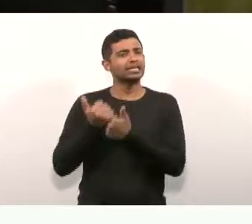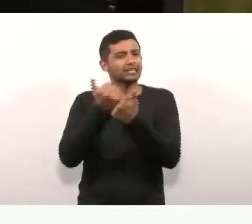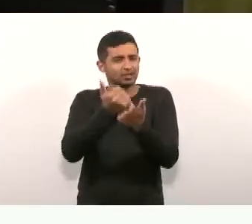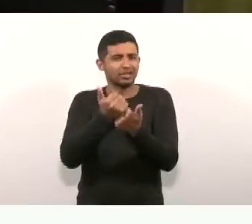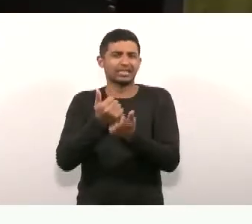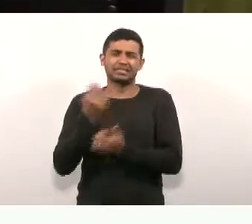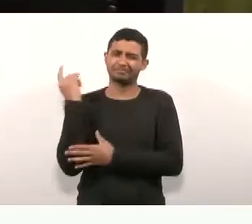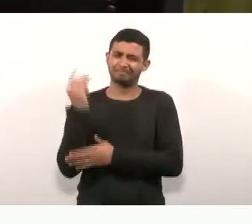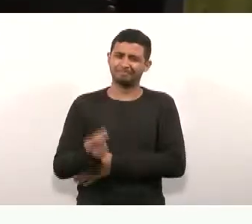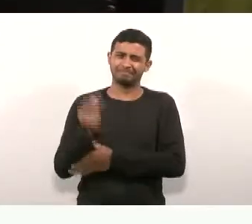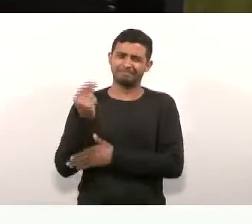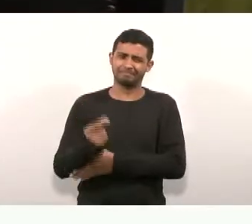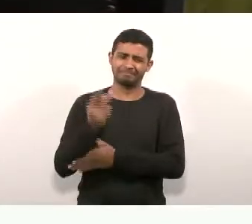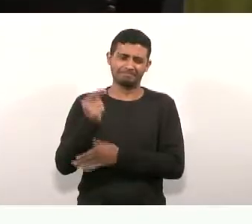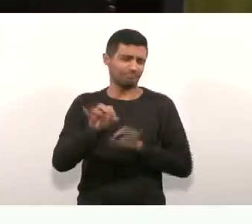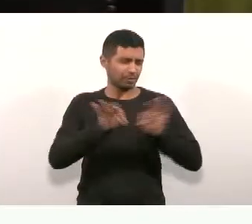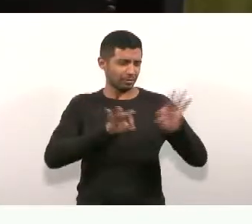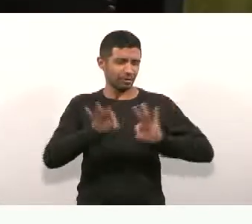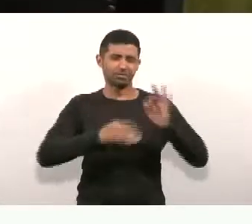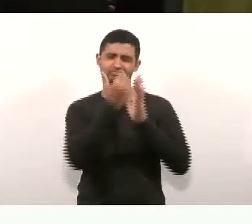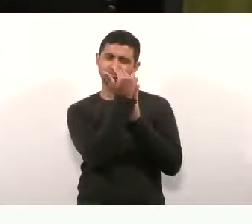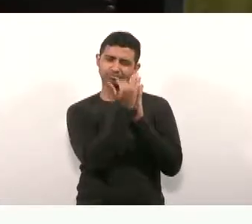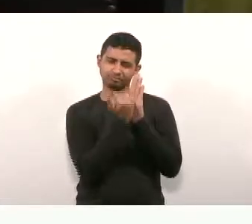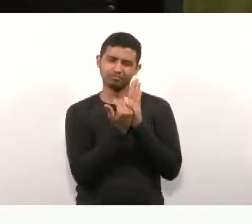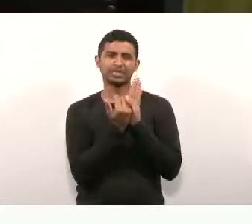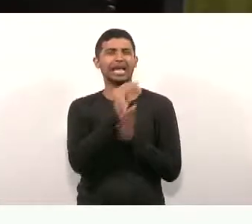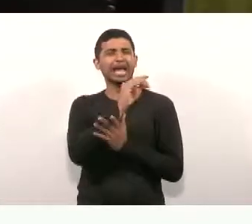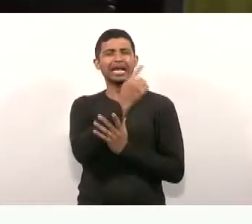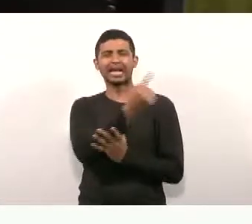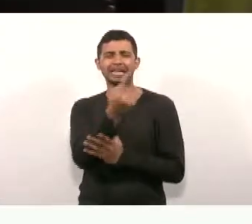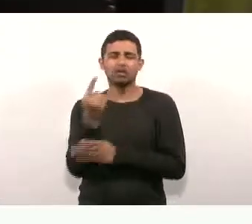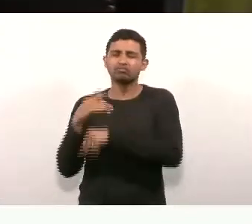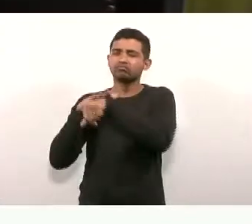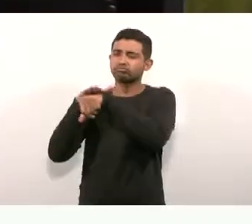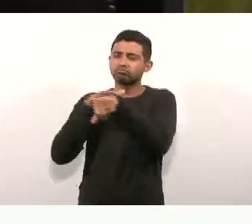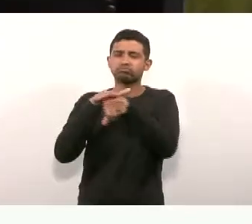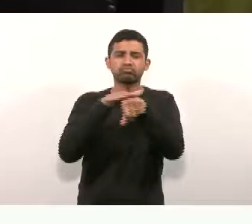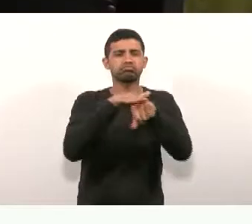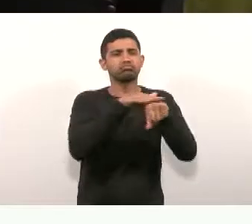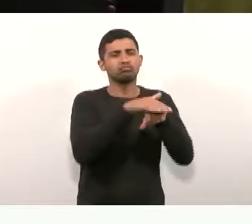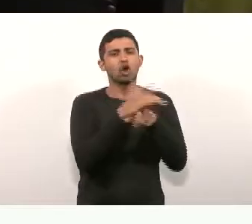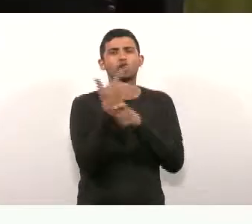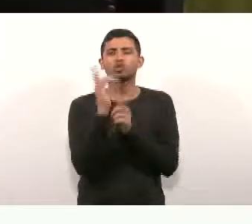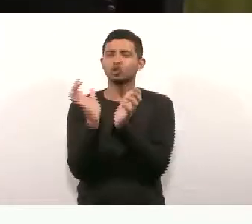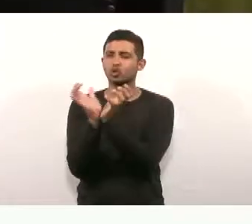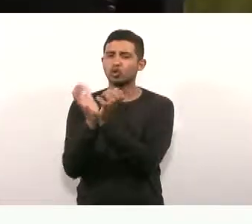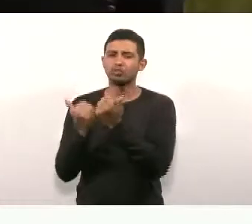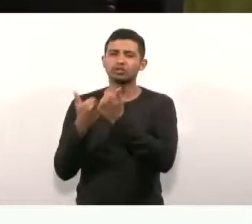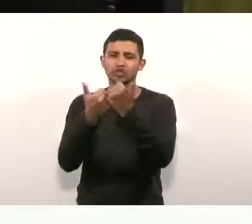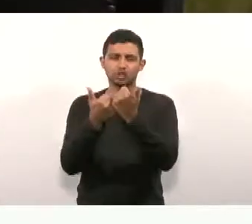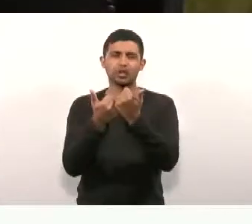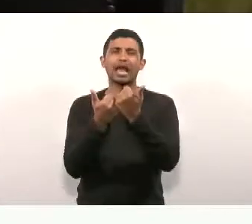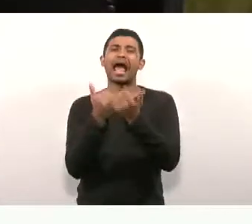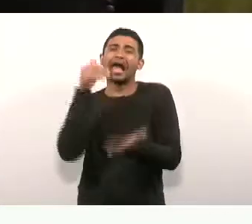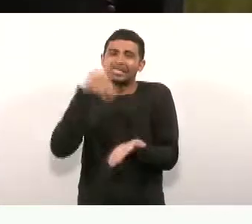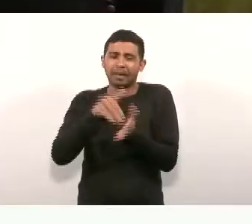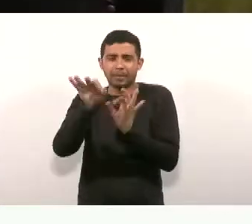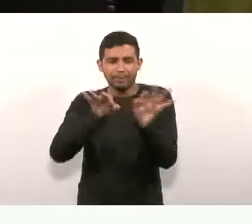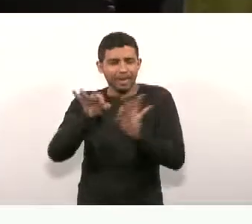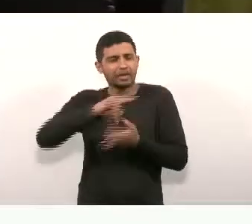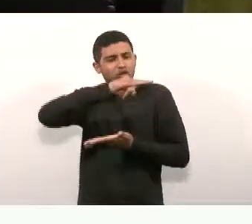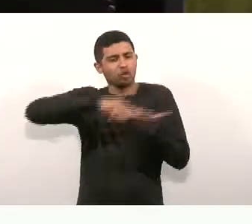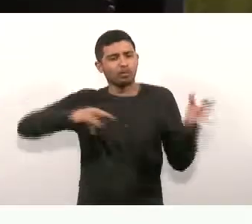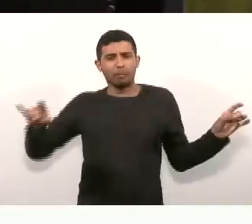tempo colocando-se de pé e conversando com cada uma das respectivas outras assessorias para se chegar no documento que fizesse realmente